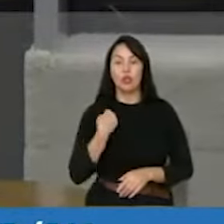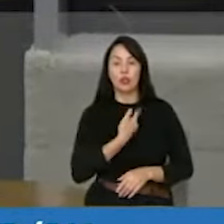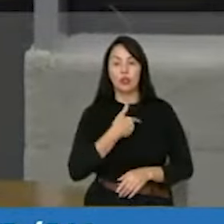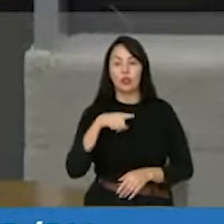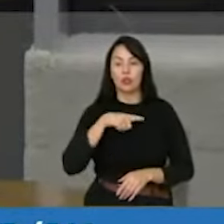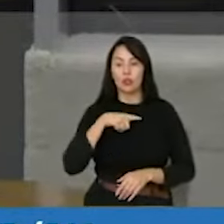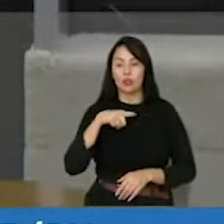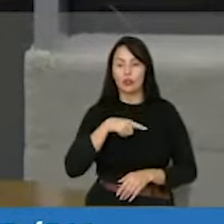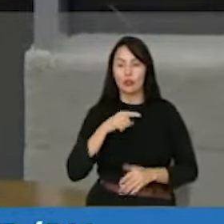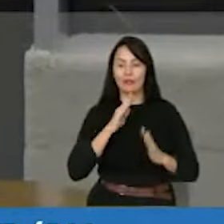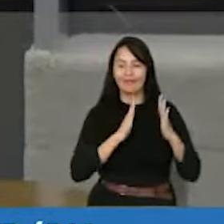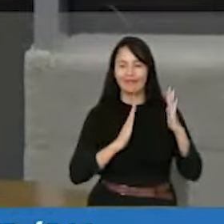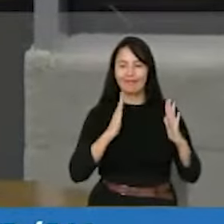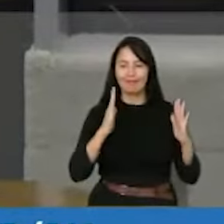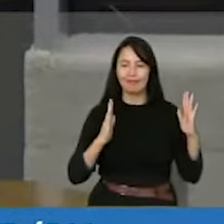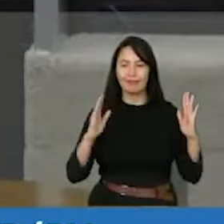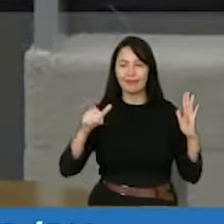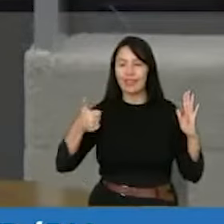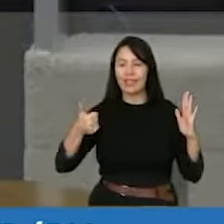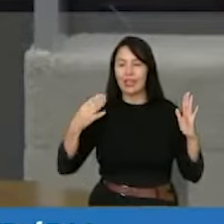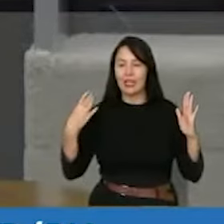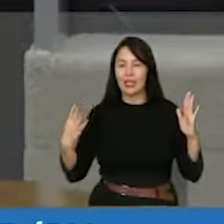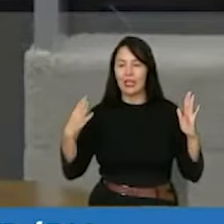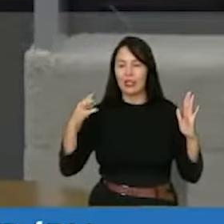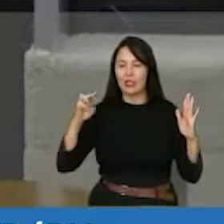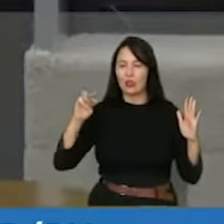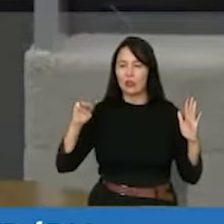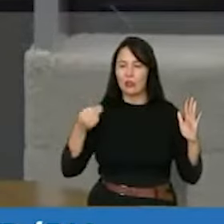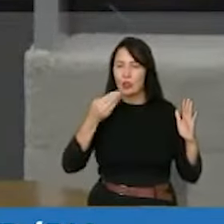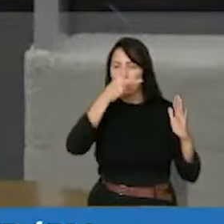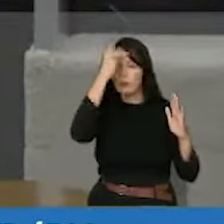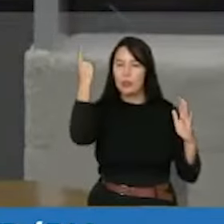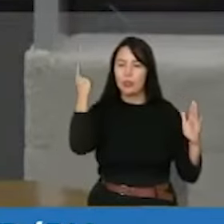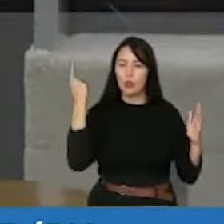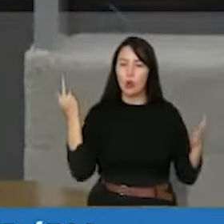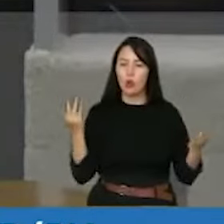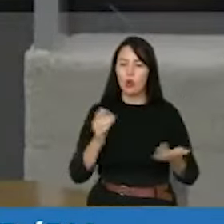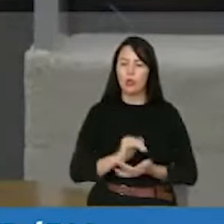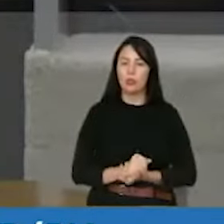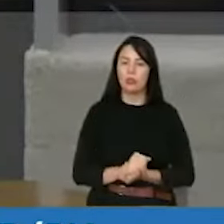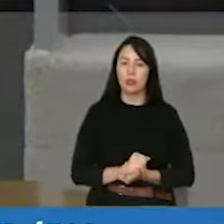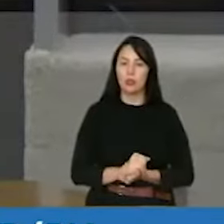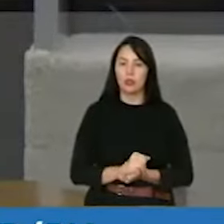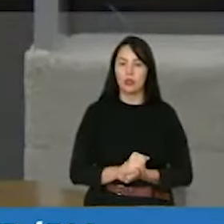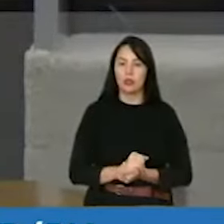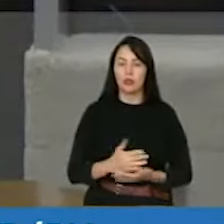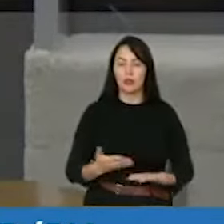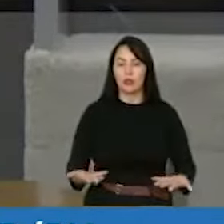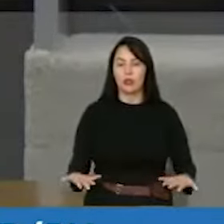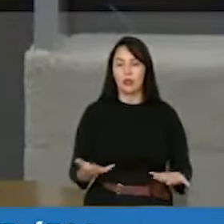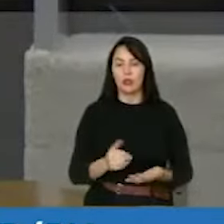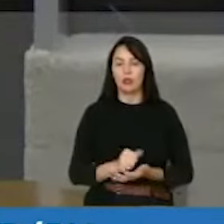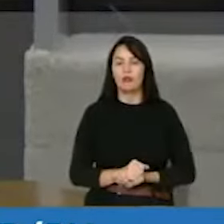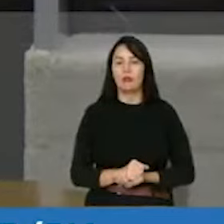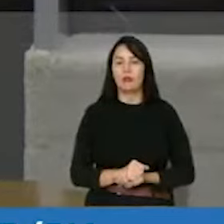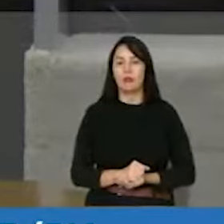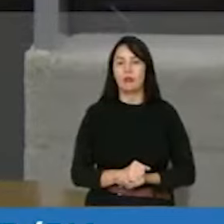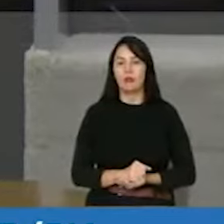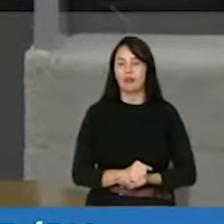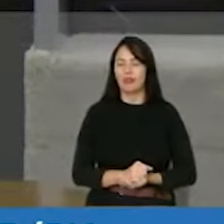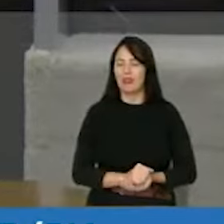período, 14 milhões de brasileiros e brasileiras que deixaram a situação de